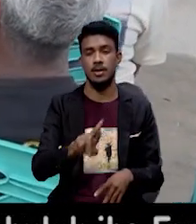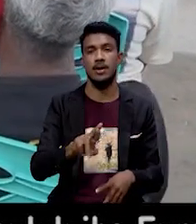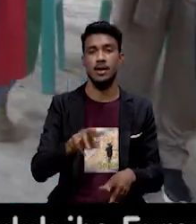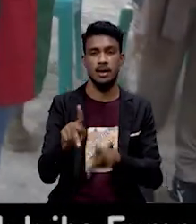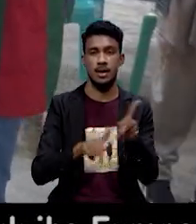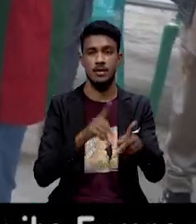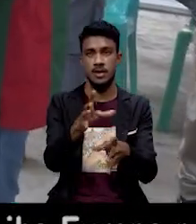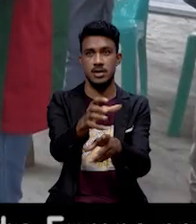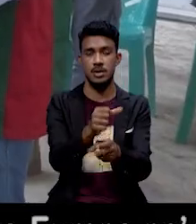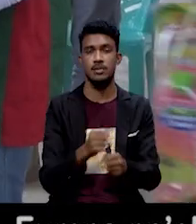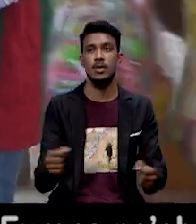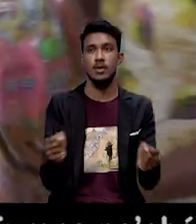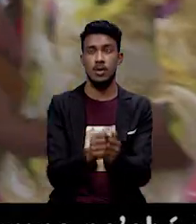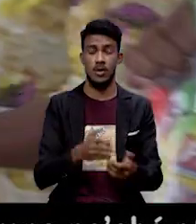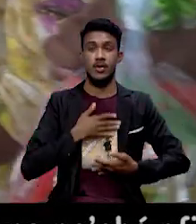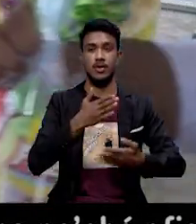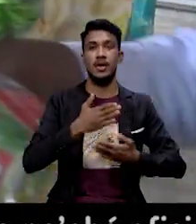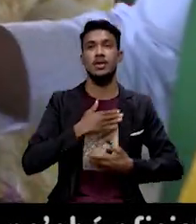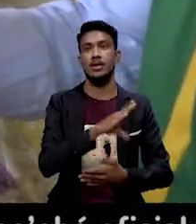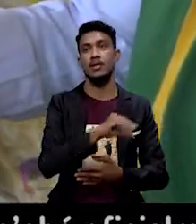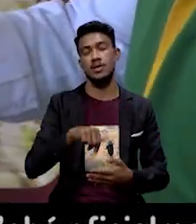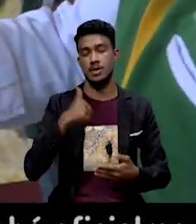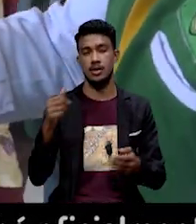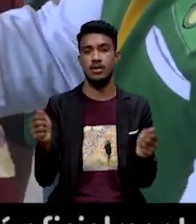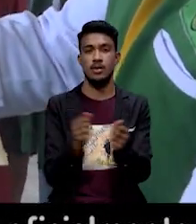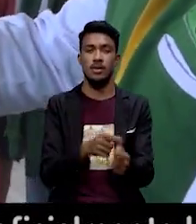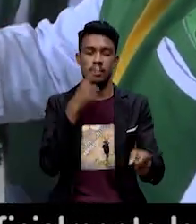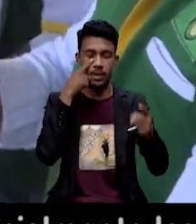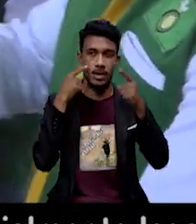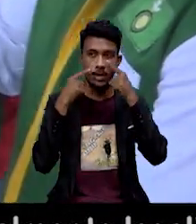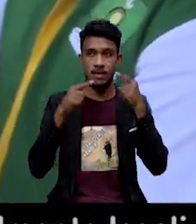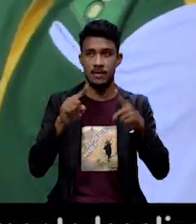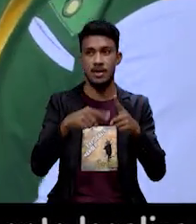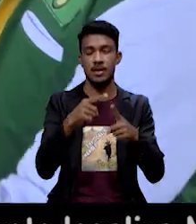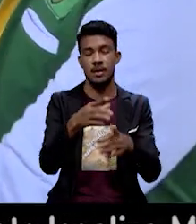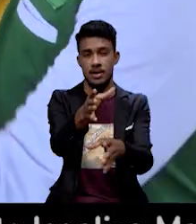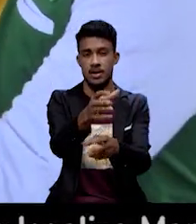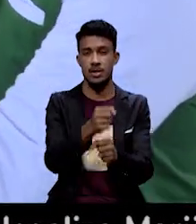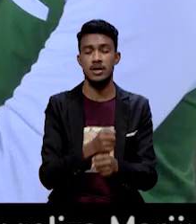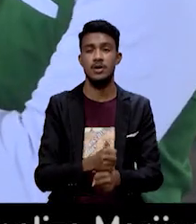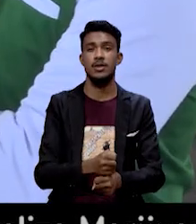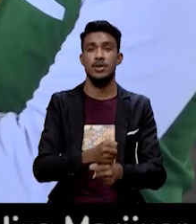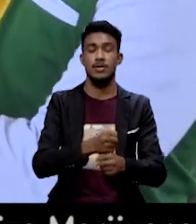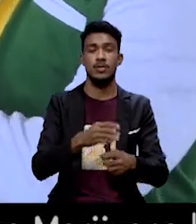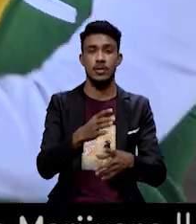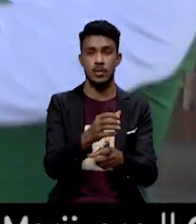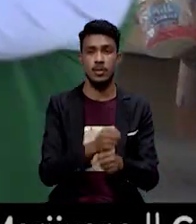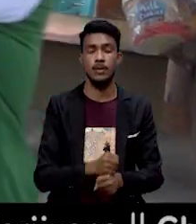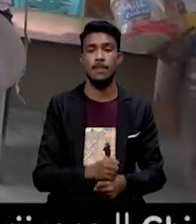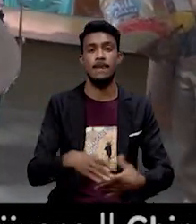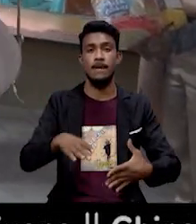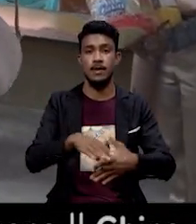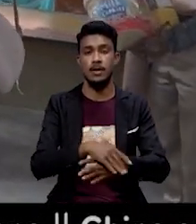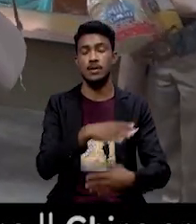simo contente no balão Romata Ben, o Enhira simo presente Lihusi Kair Lima no Hakuak Malu, o